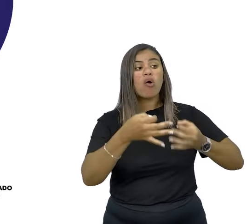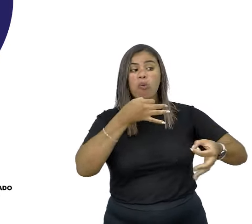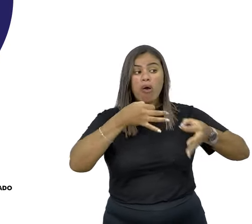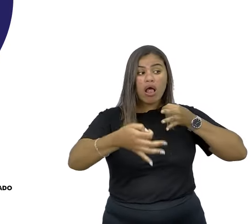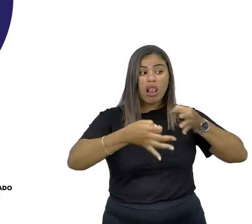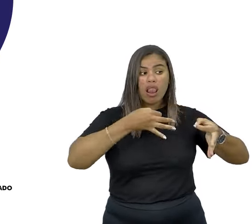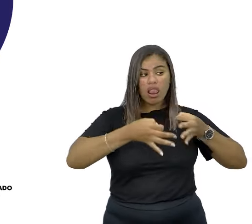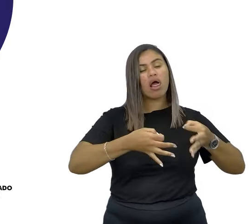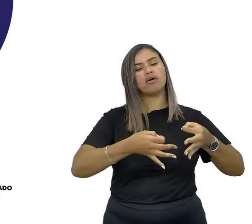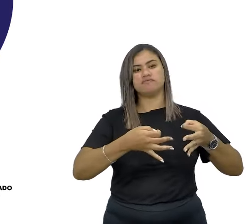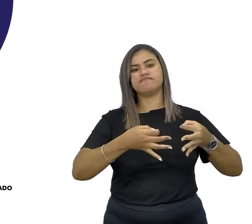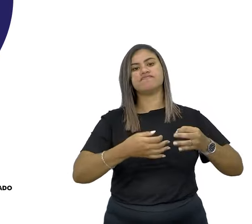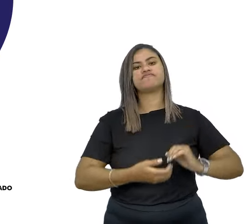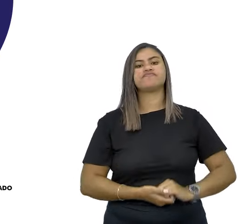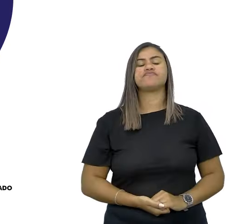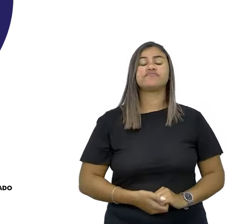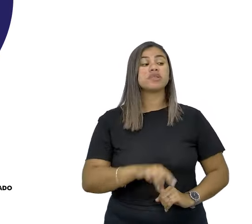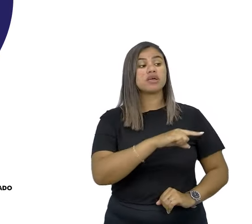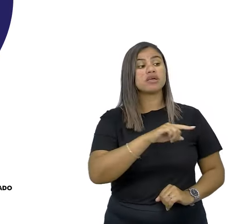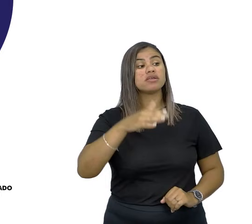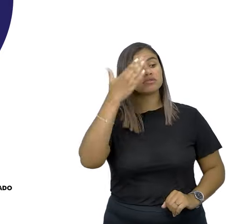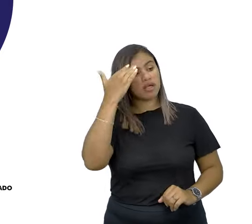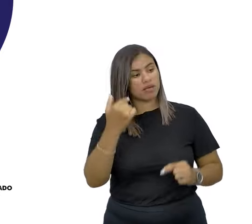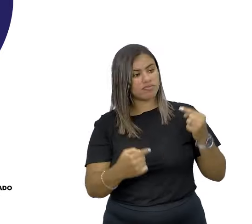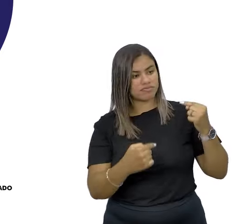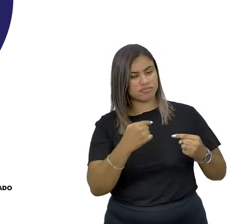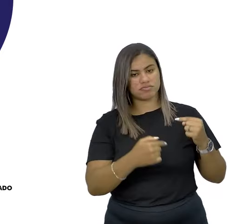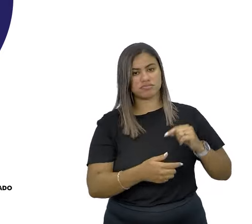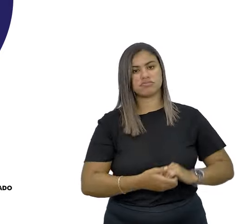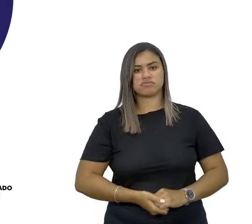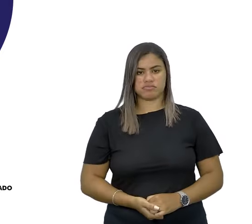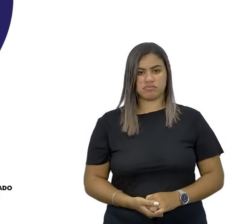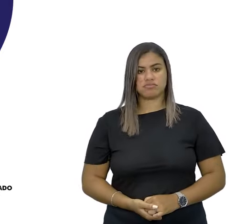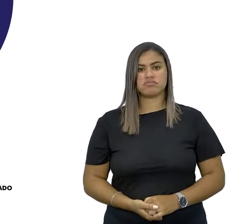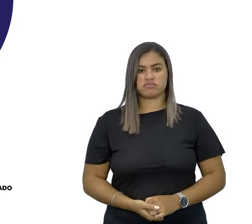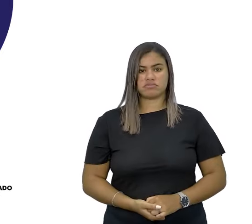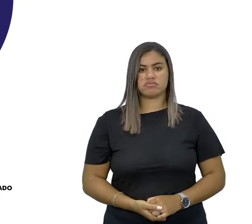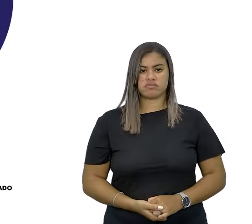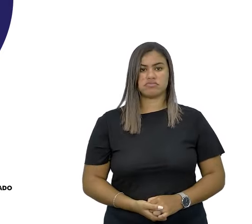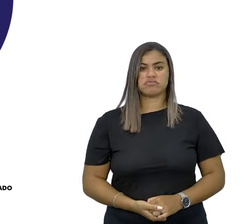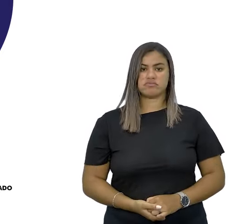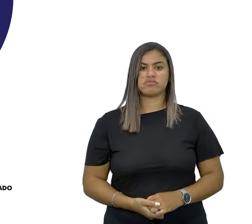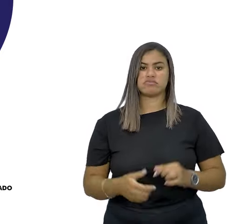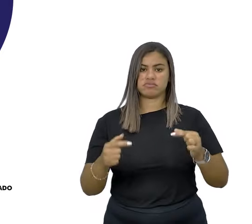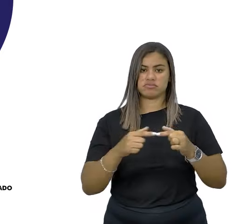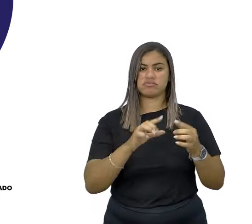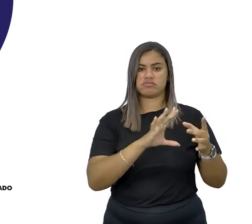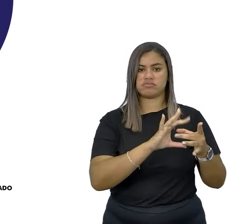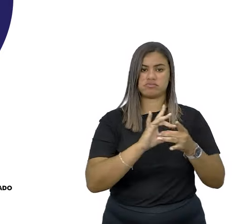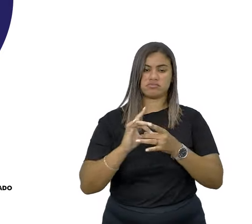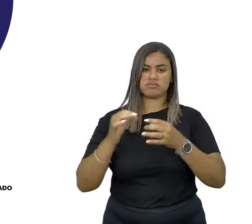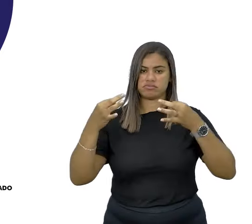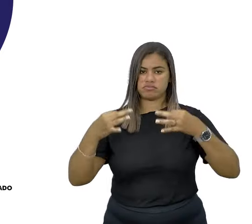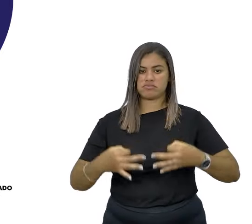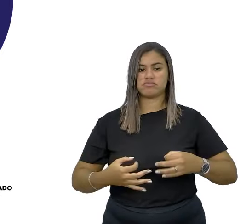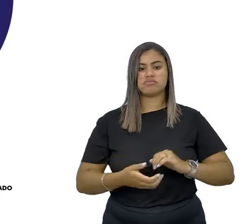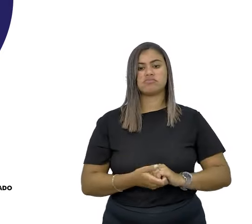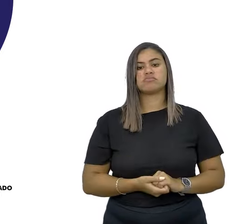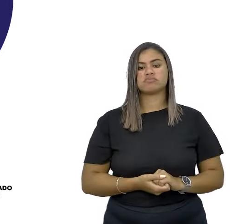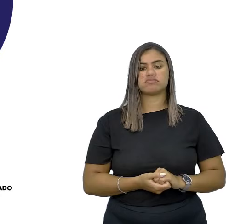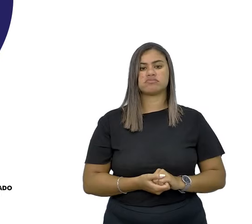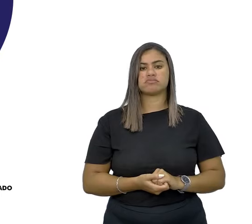aquele problema que foi dado, que eles saibam discutir, né, e que sejam contextualizados.